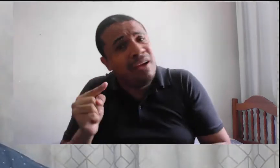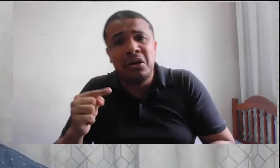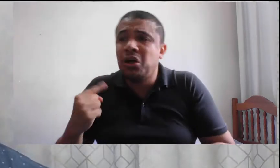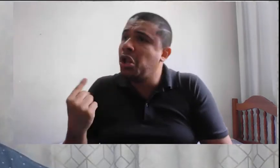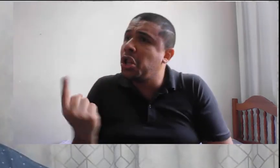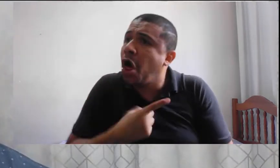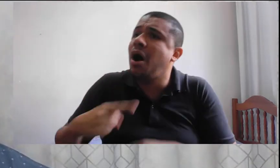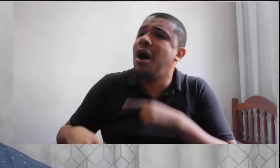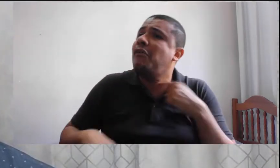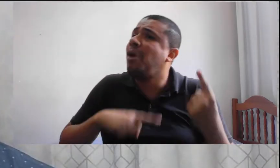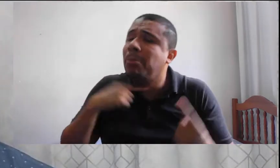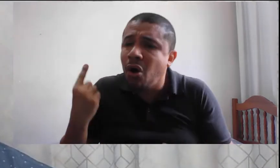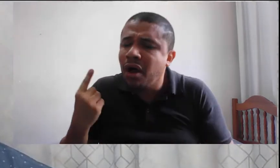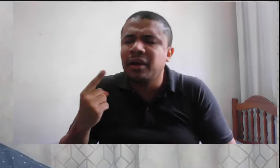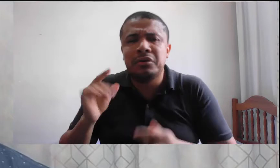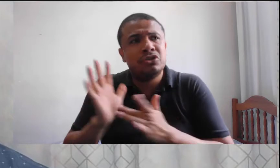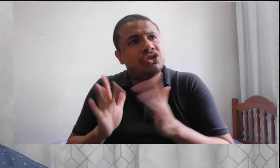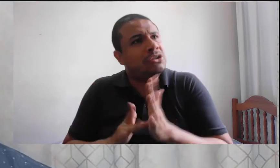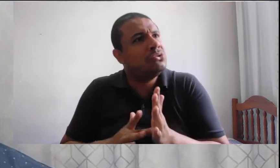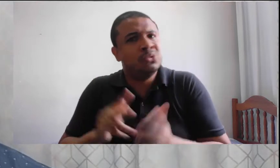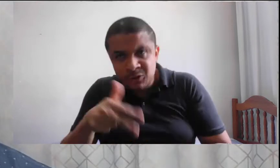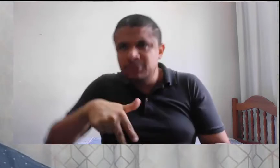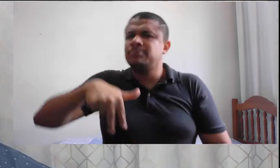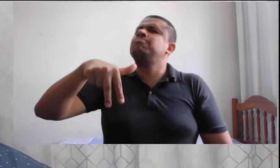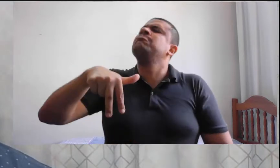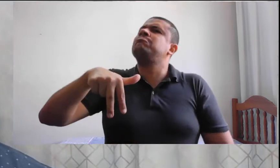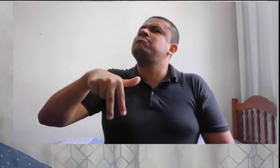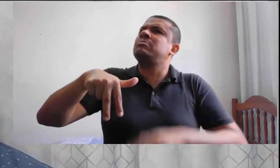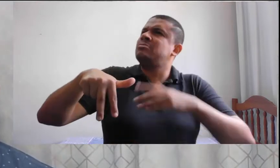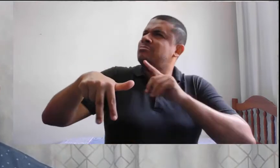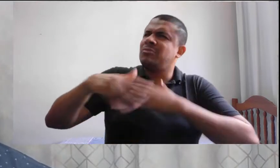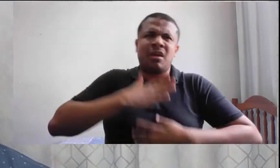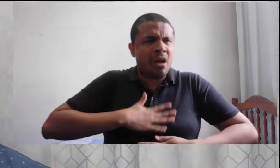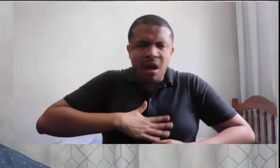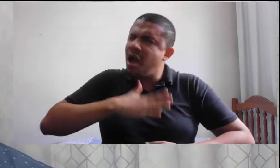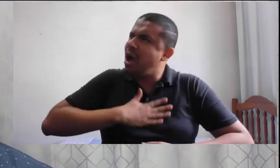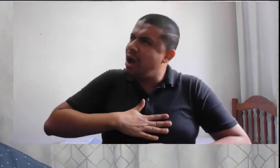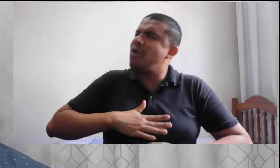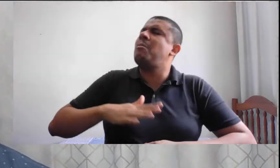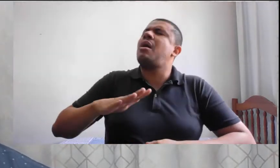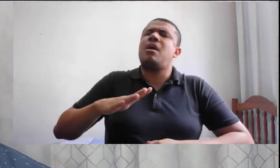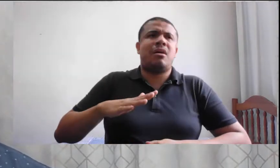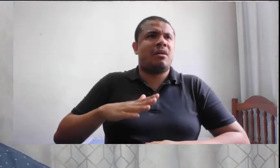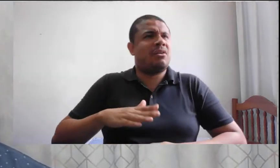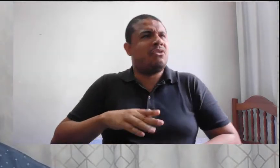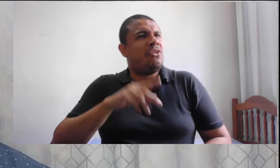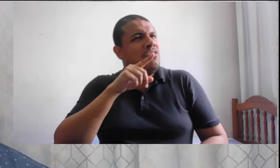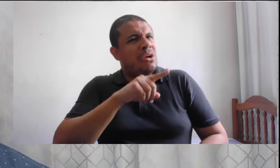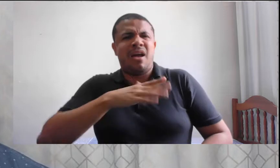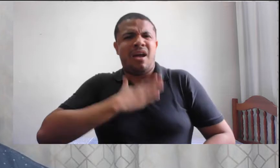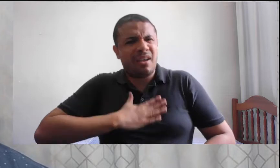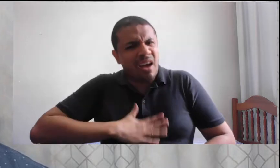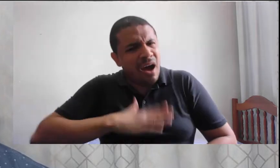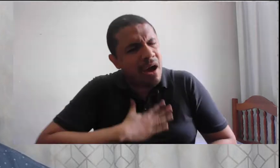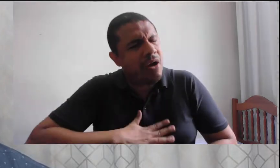morramos? Jesus se levantou, repreendeu o mar e disse: